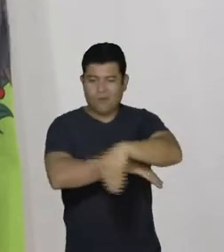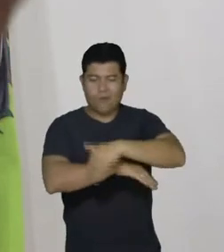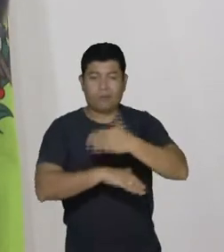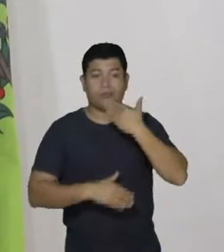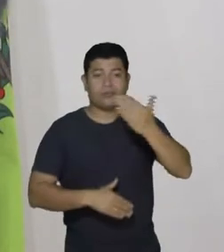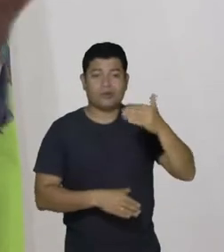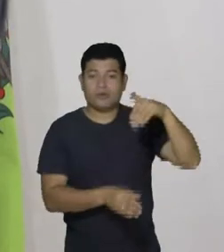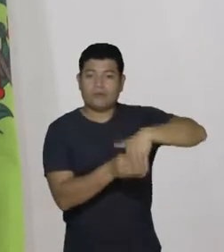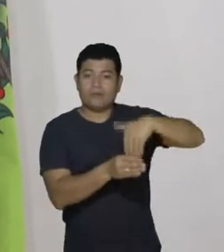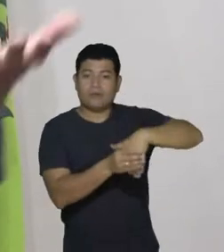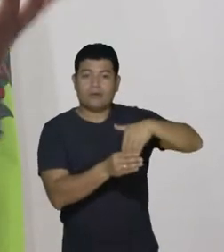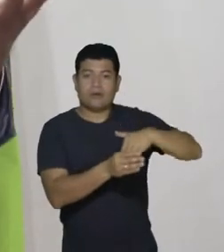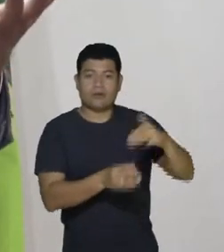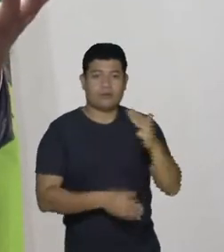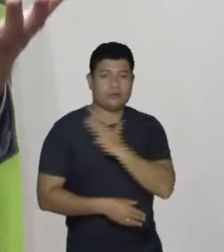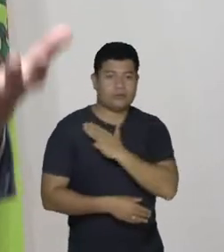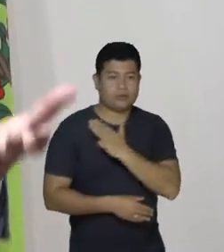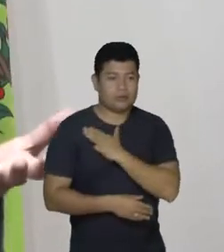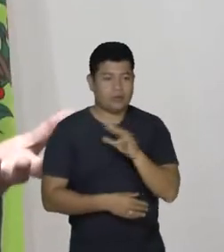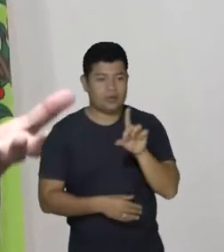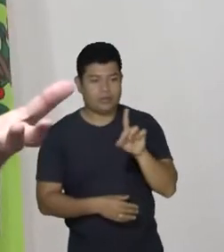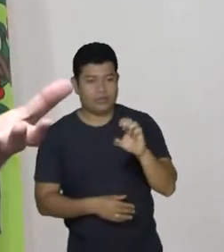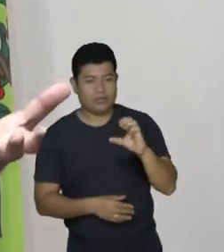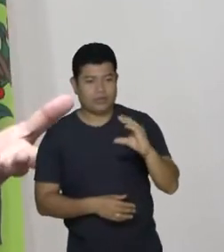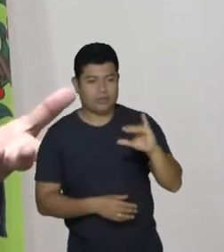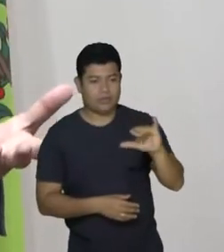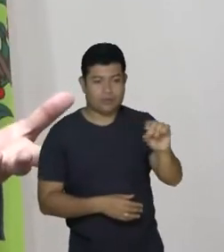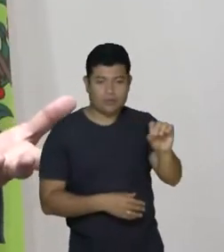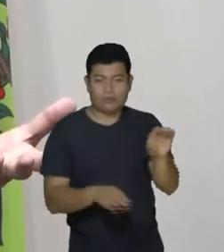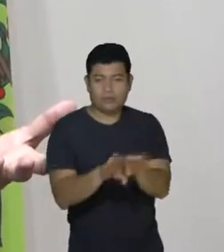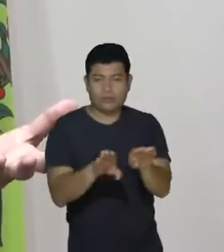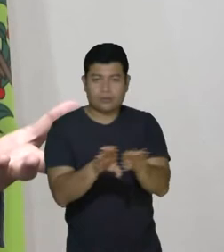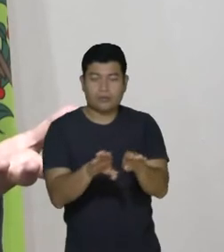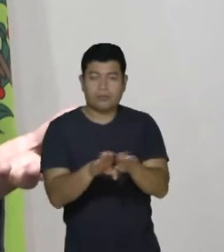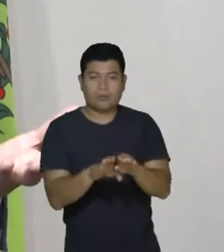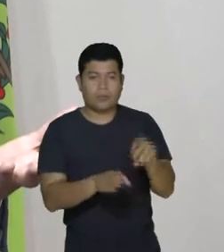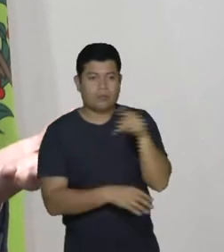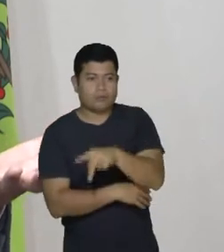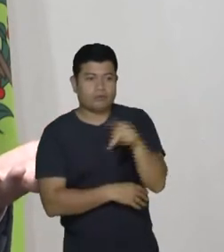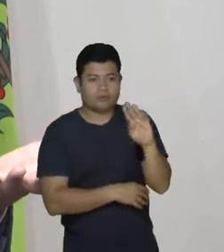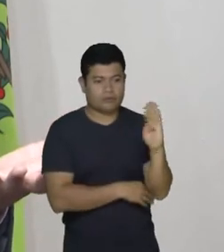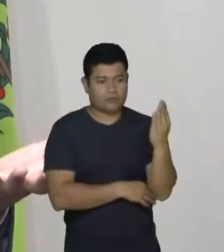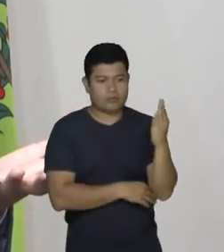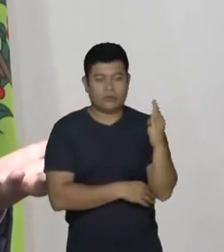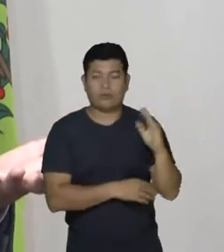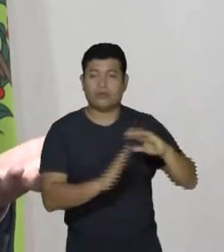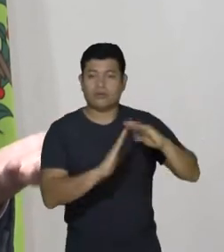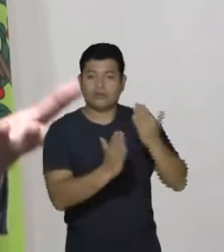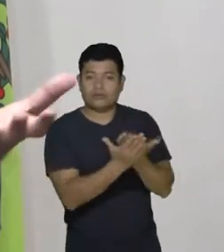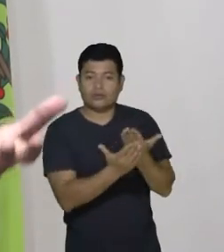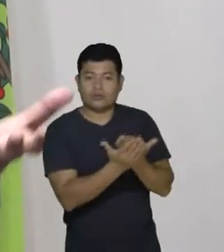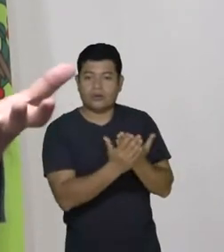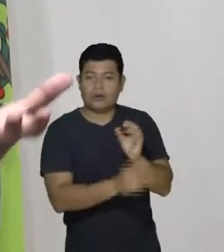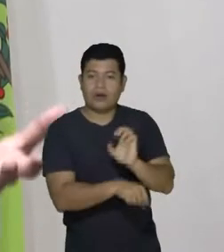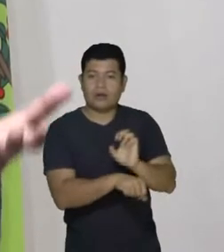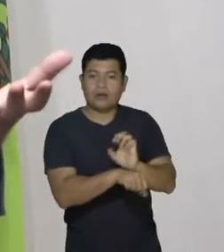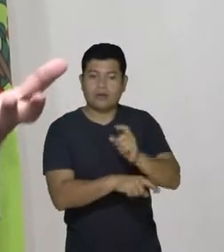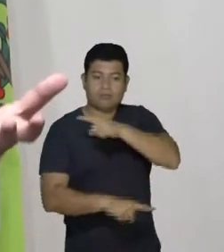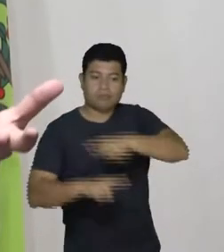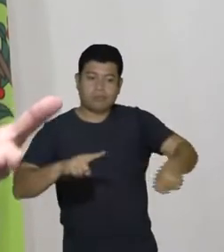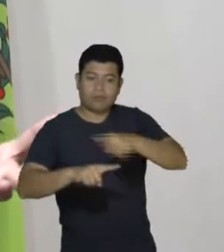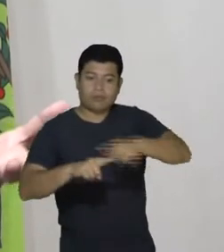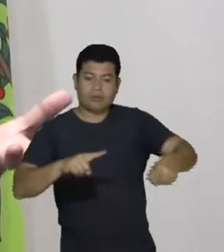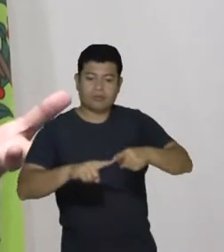votos para o Lula e o Décio, e professores de biologia de escola estadual proibindo alunos